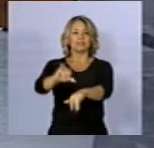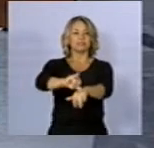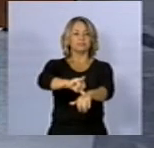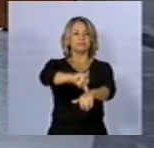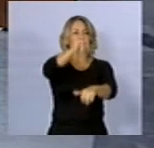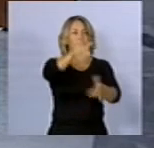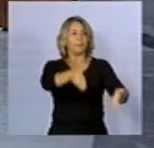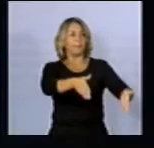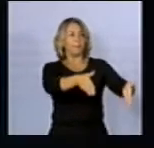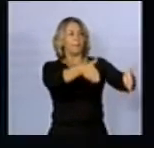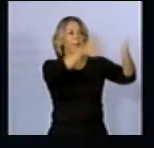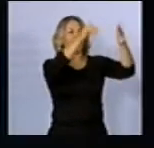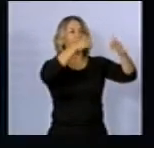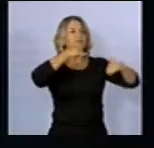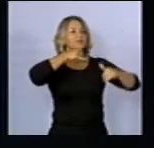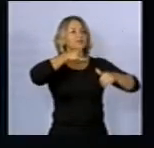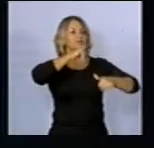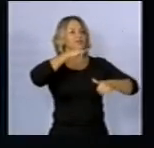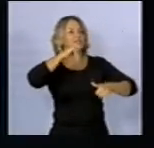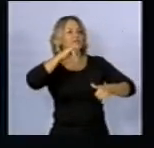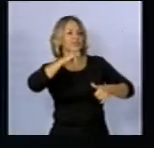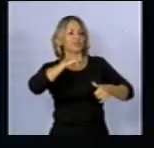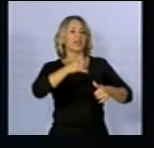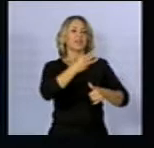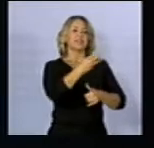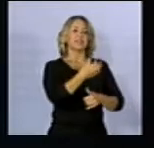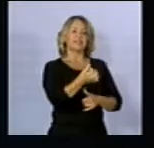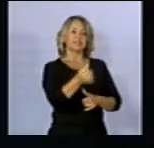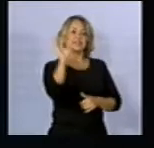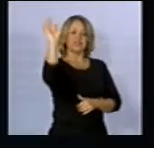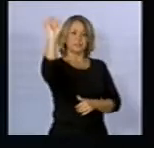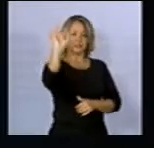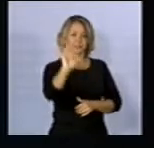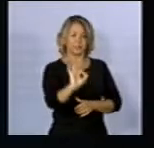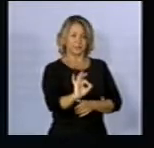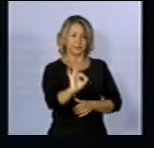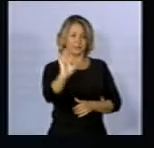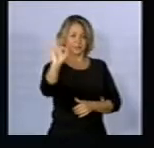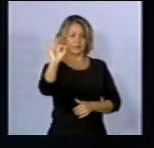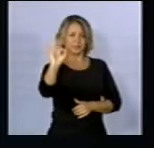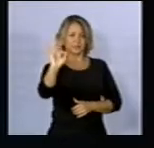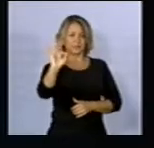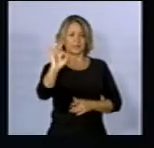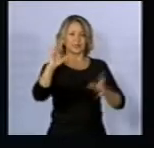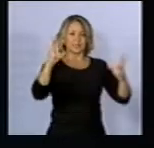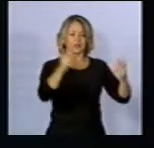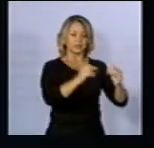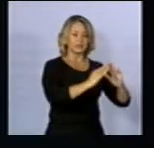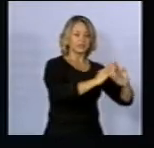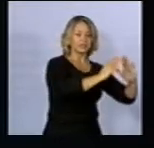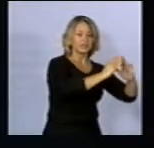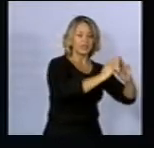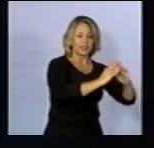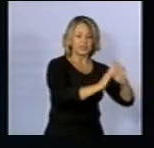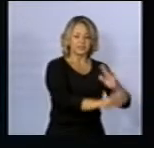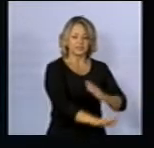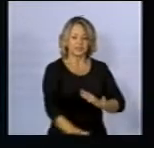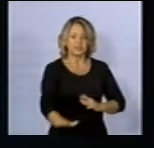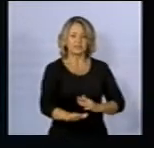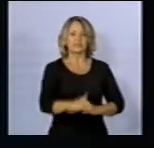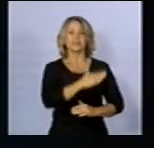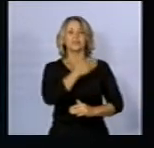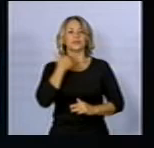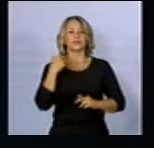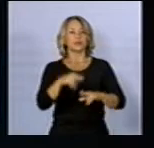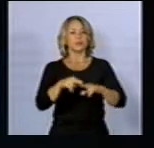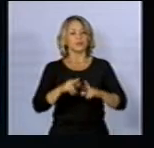circuitos primários, 36%, cerca de 36% dos domicílios de crianças falecidas com